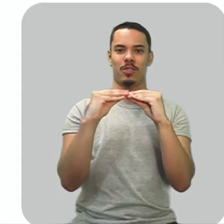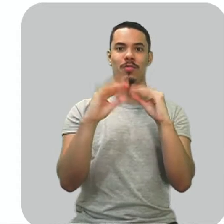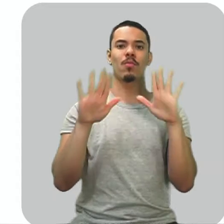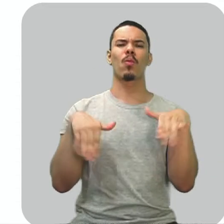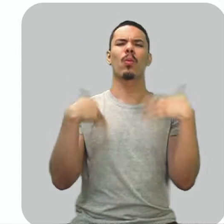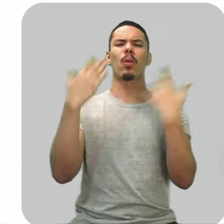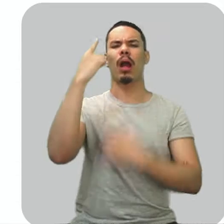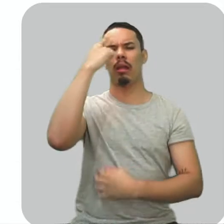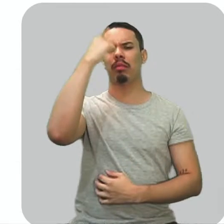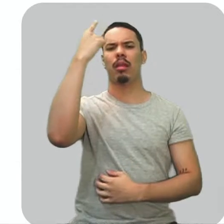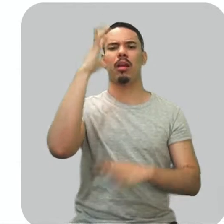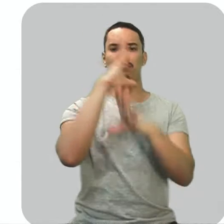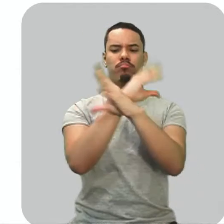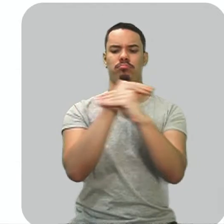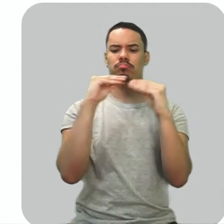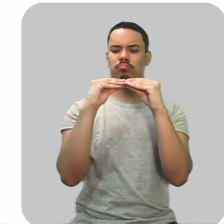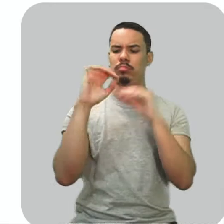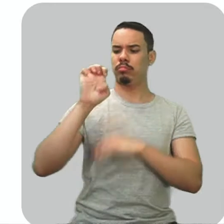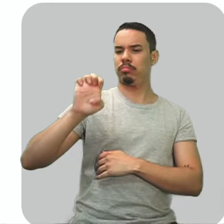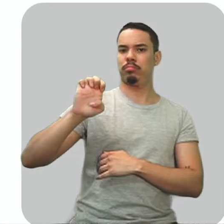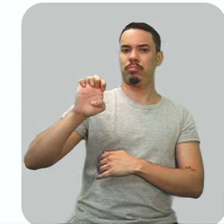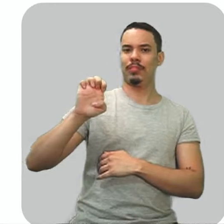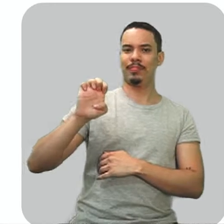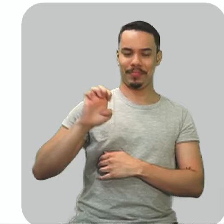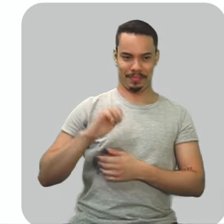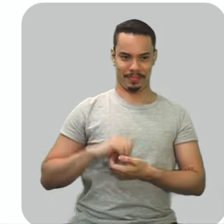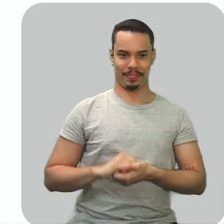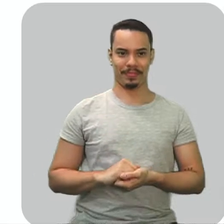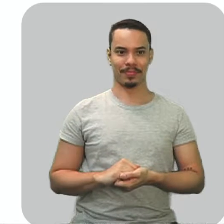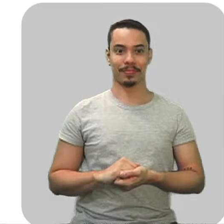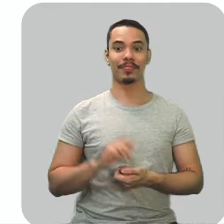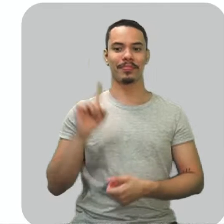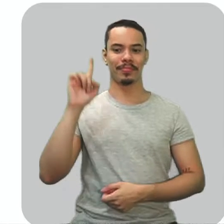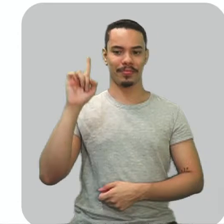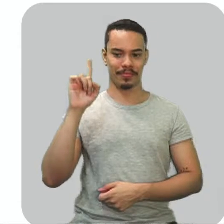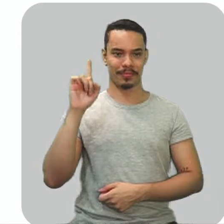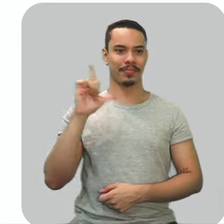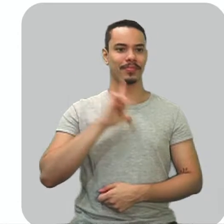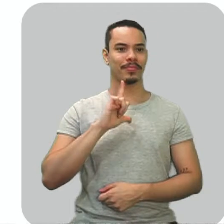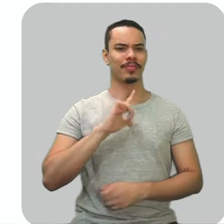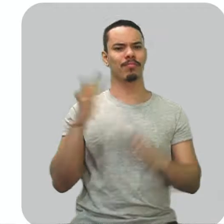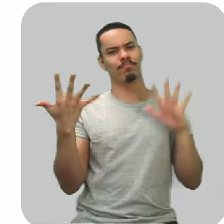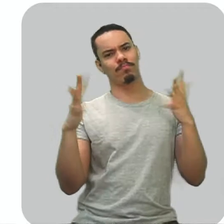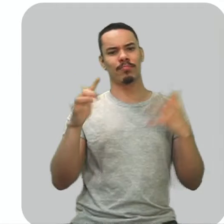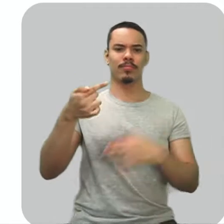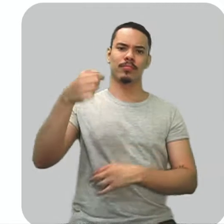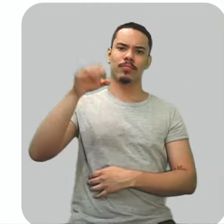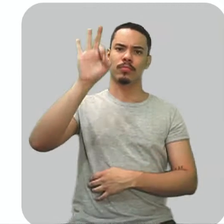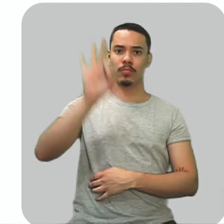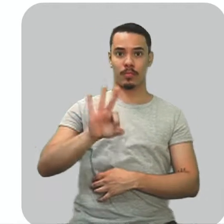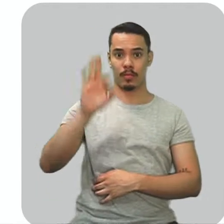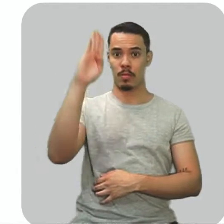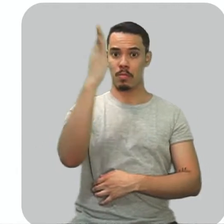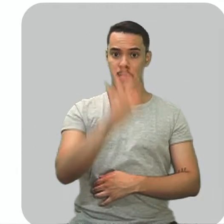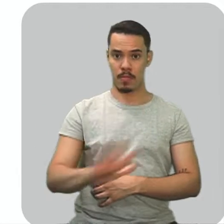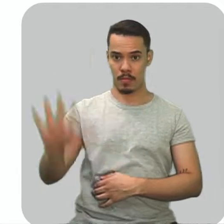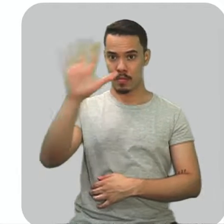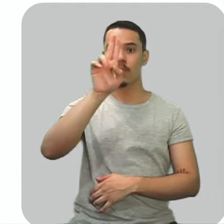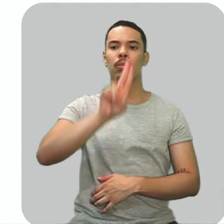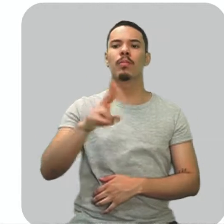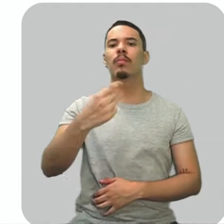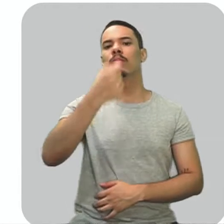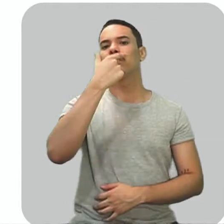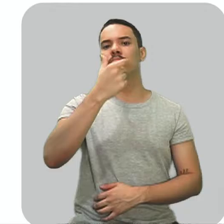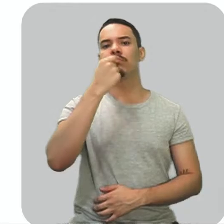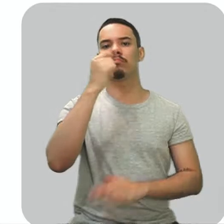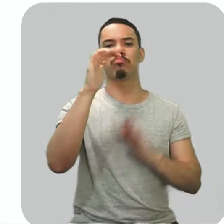ideia que ele tá dando tá sexo aqui eu tenho cerca de setenta por cento dos brasileiros somos